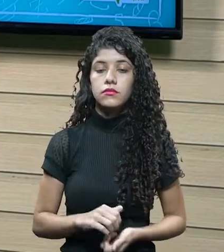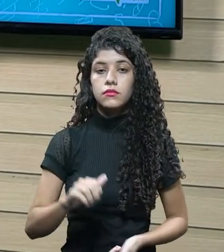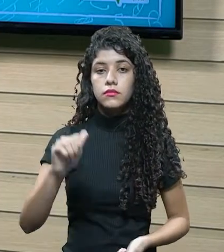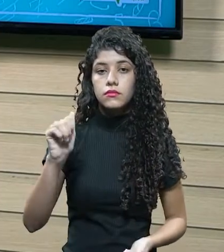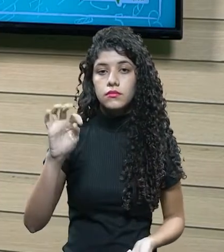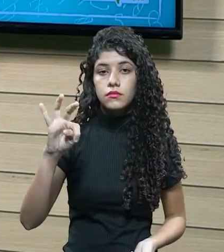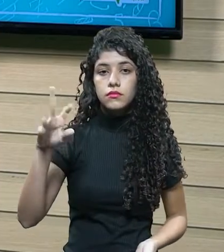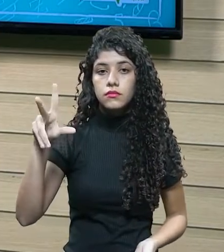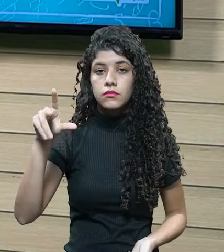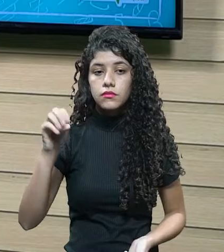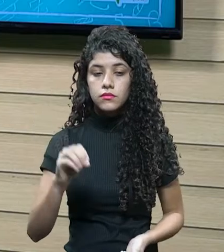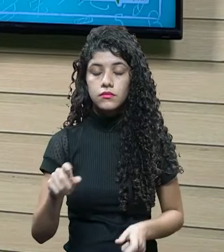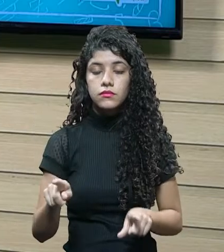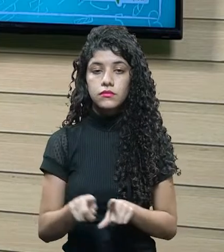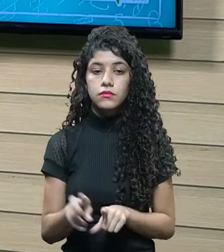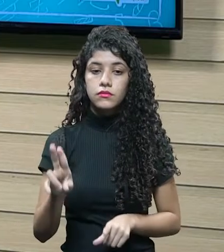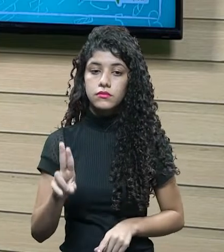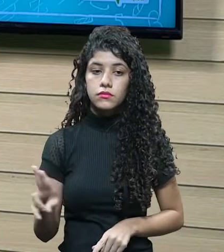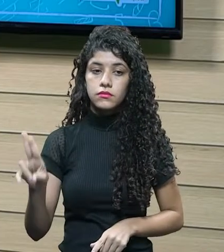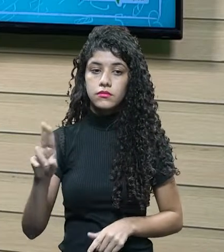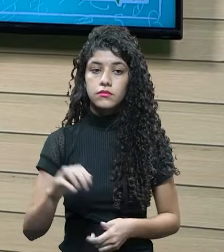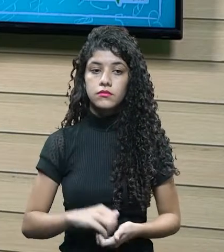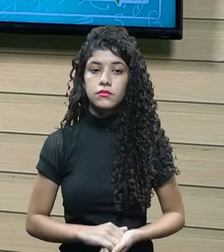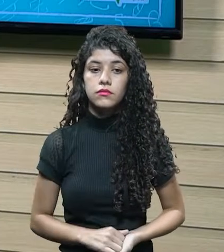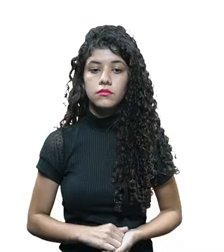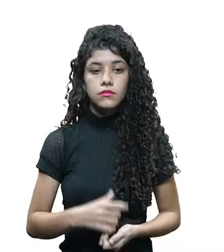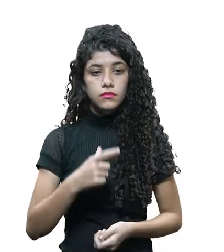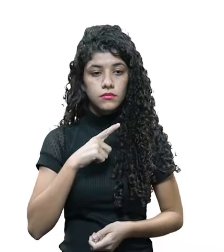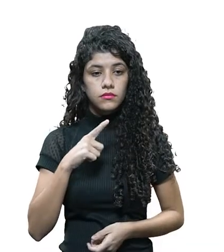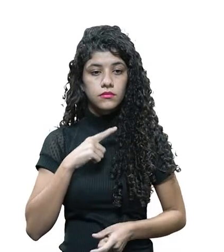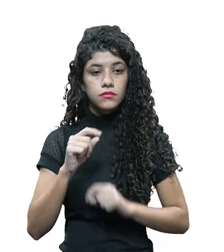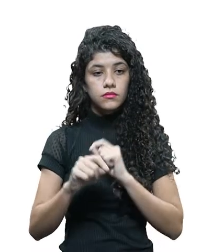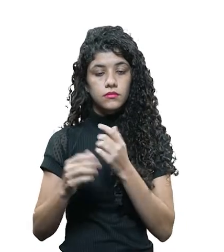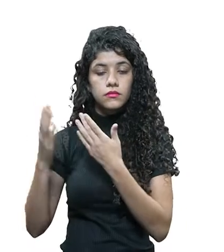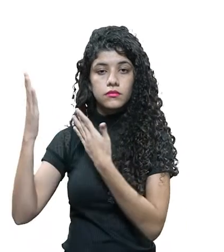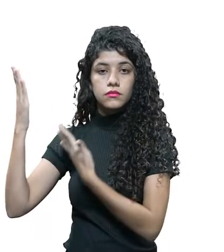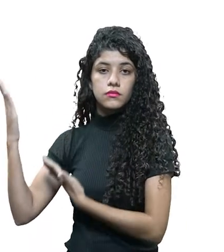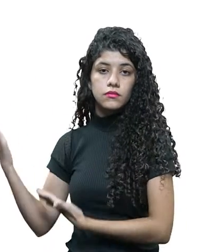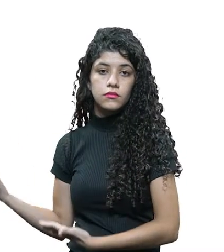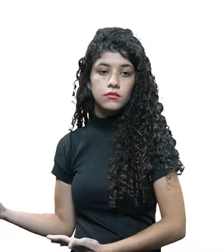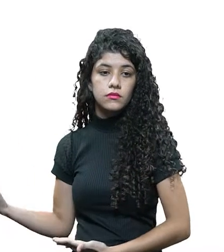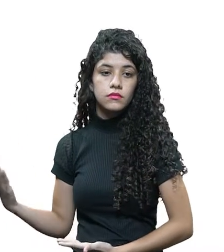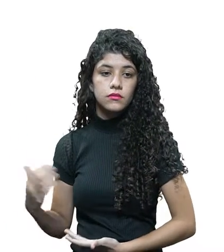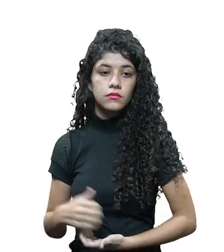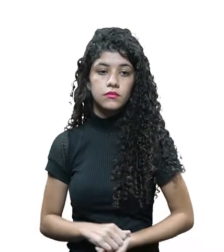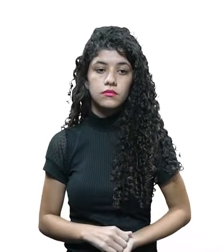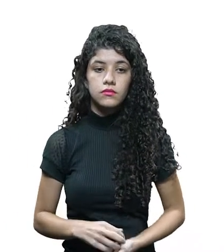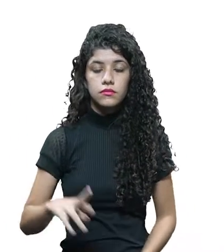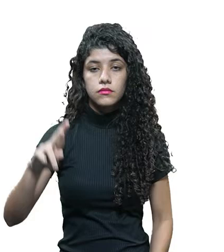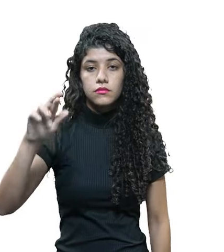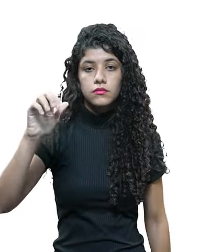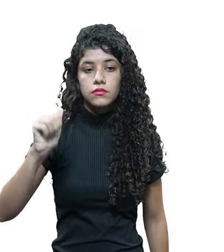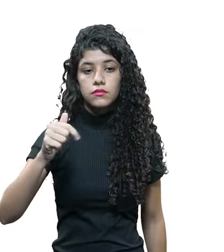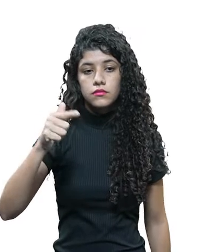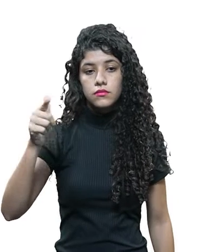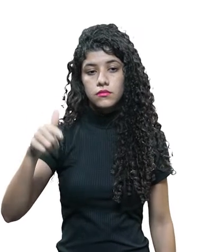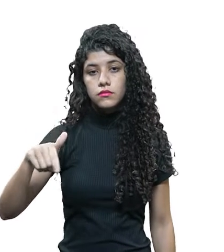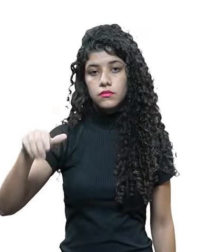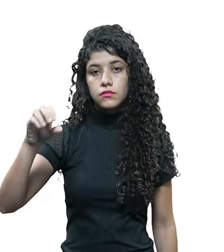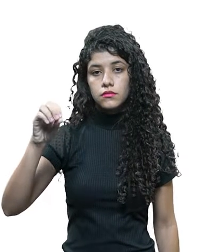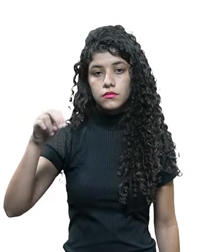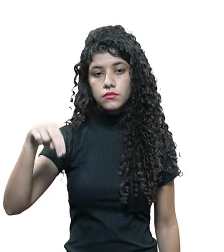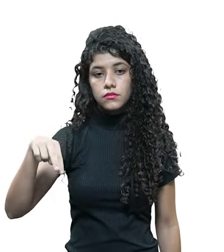que? O ativo, a débito e aplicações. E aqui temos os exemplos colocados nos